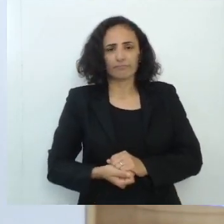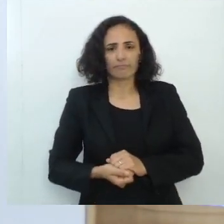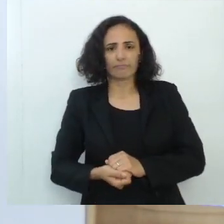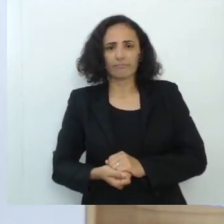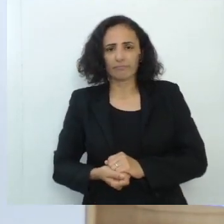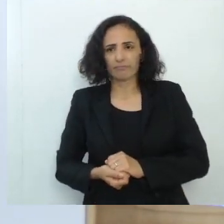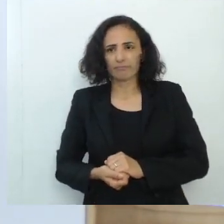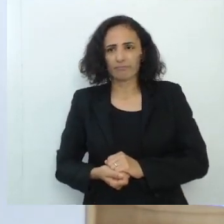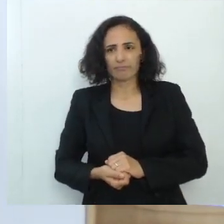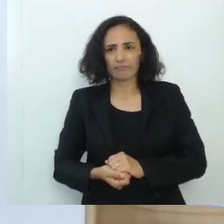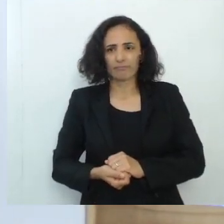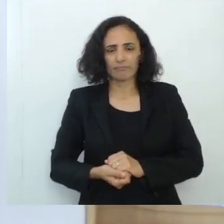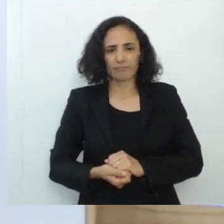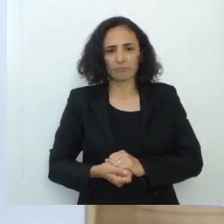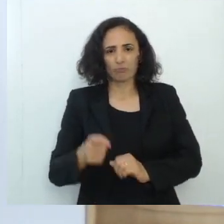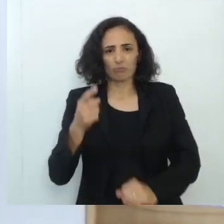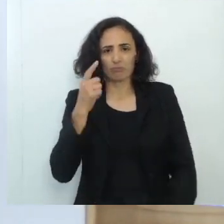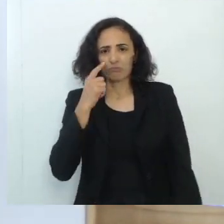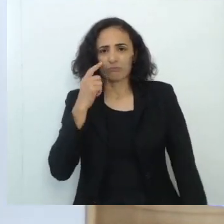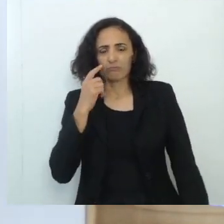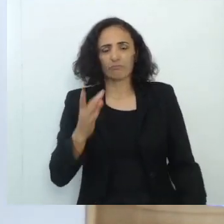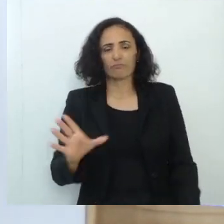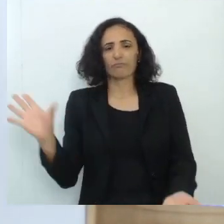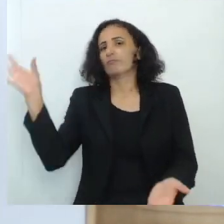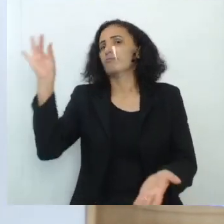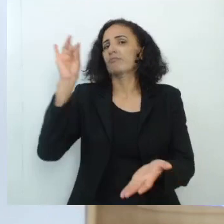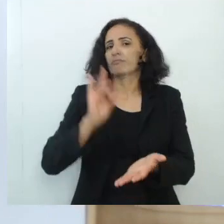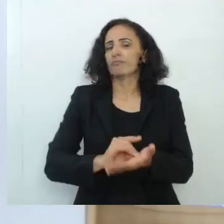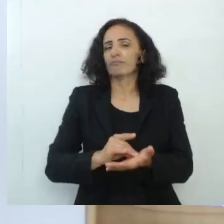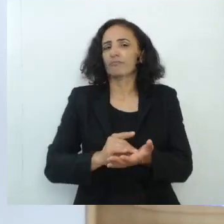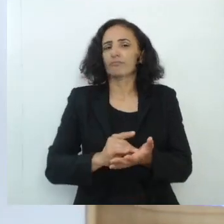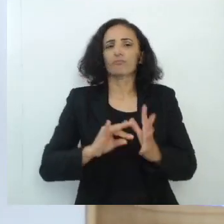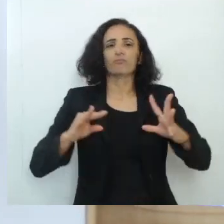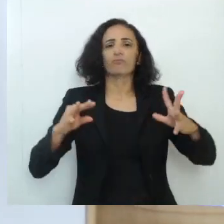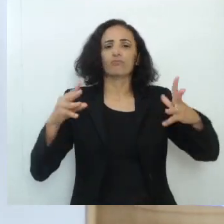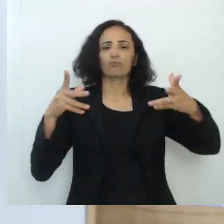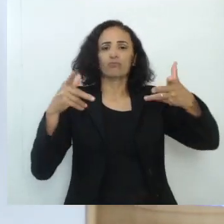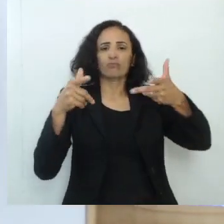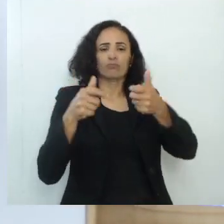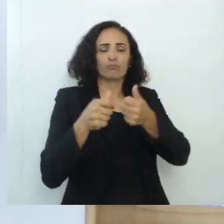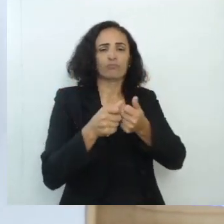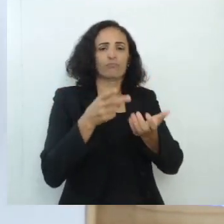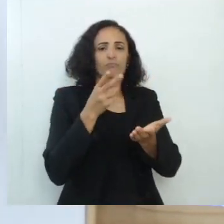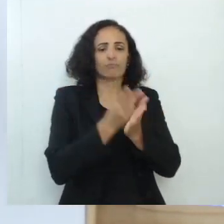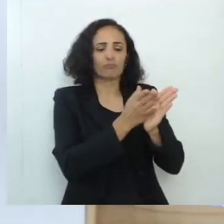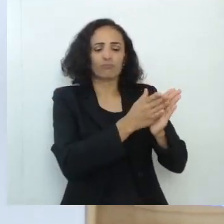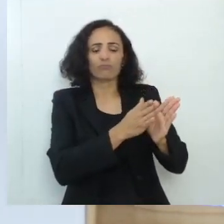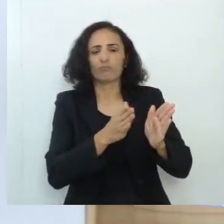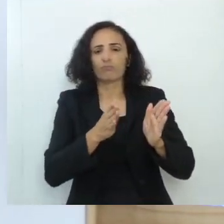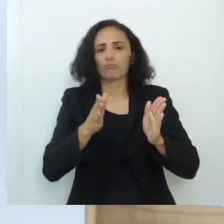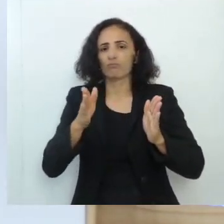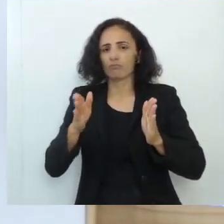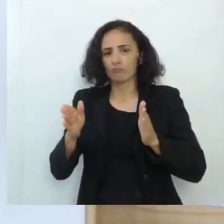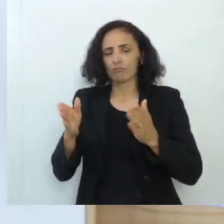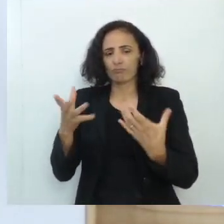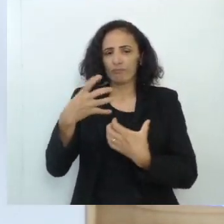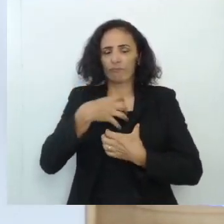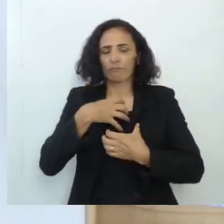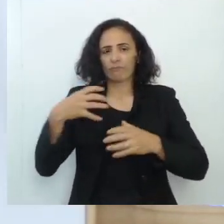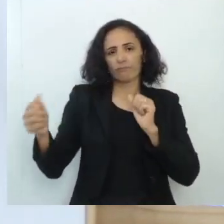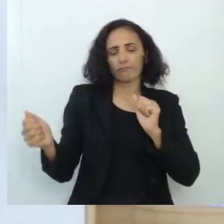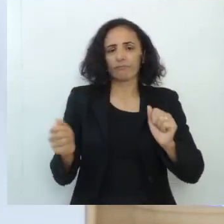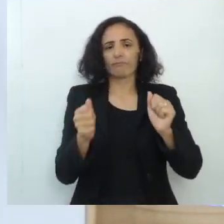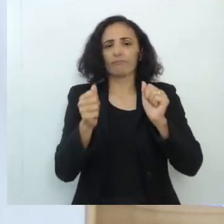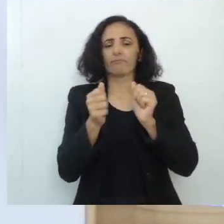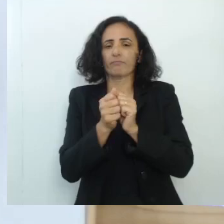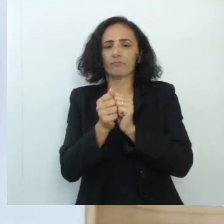aqui é exatamente a folha. Isso aqui é a folha da pteridófita,